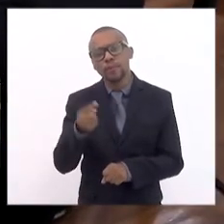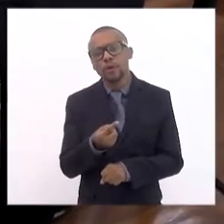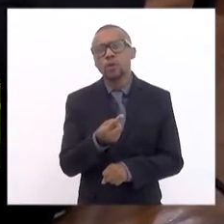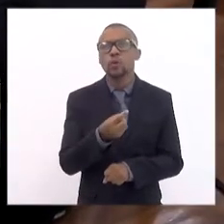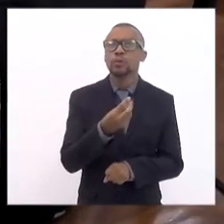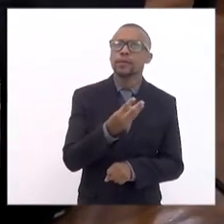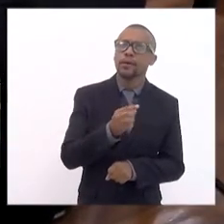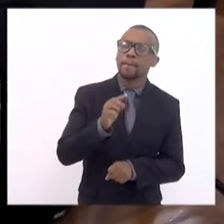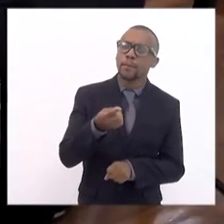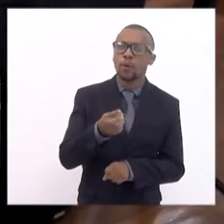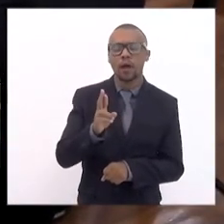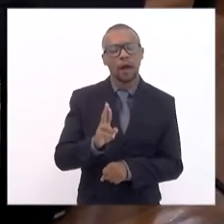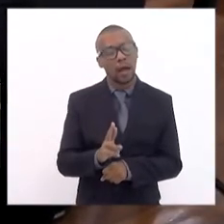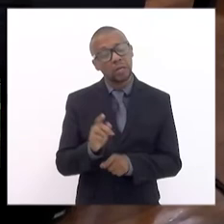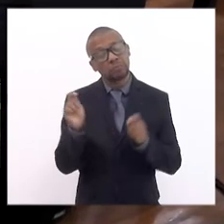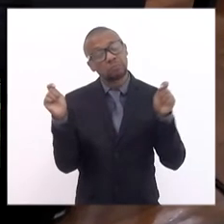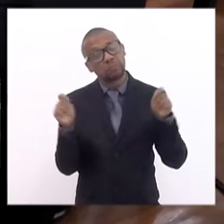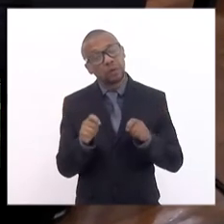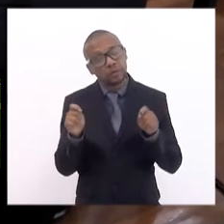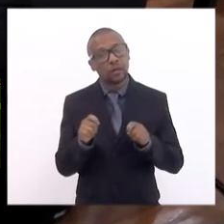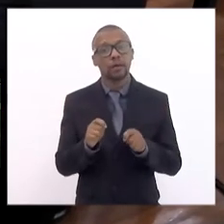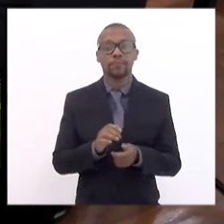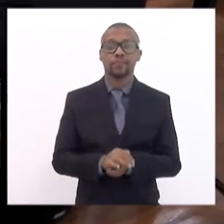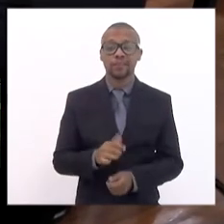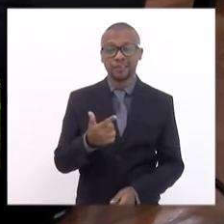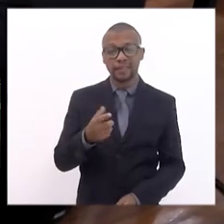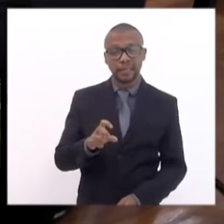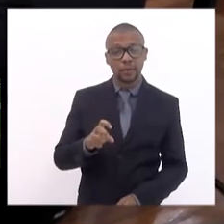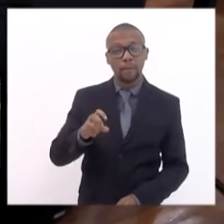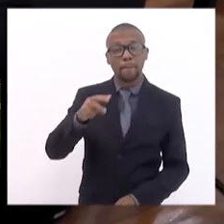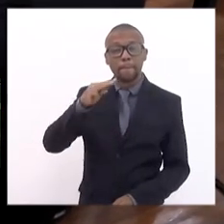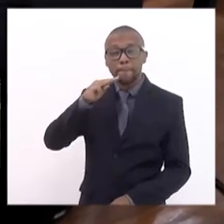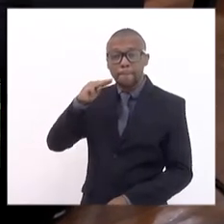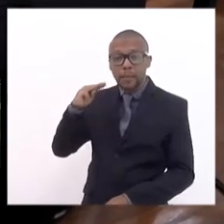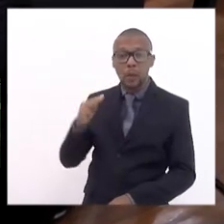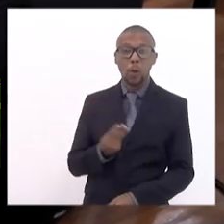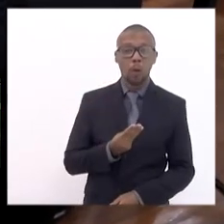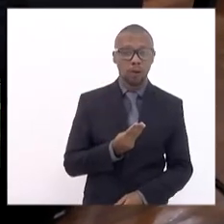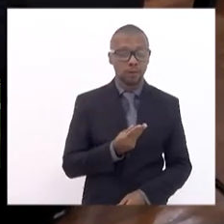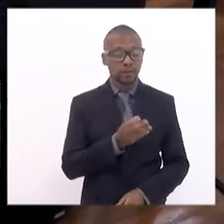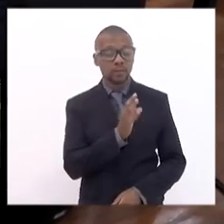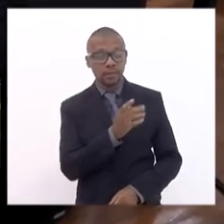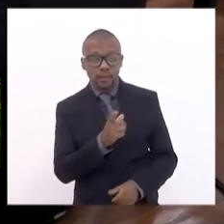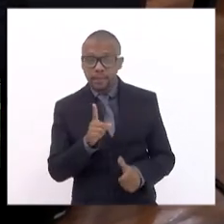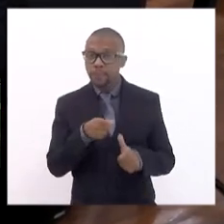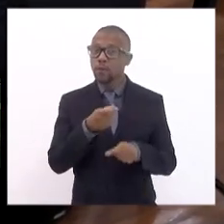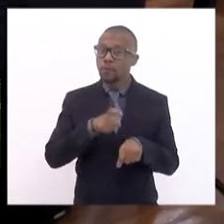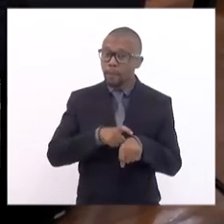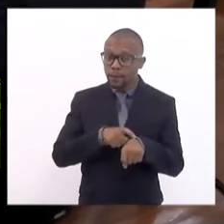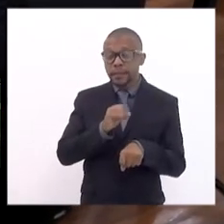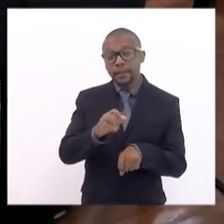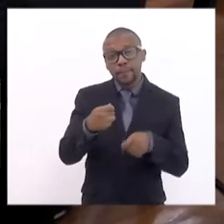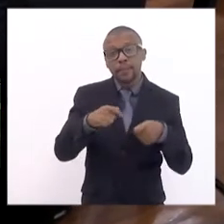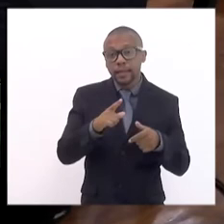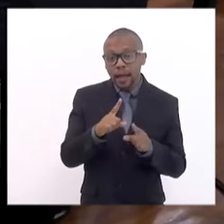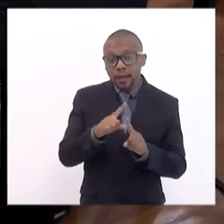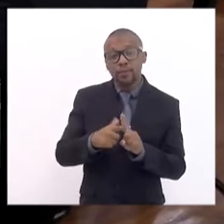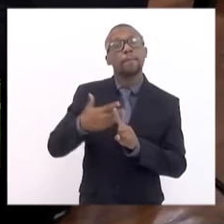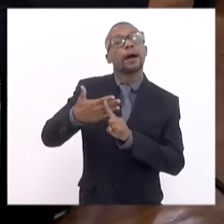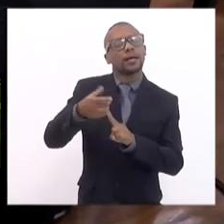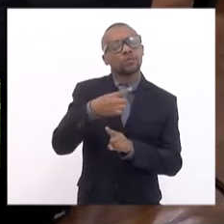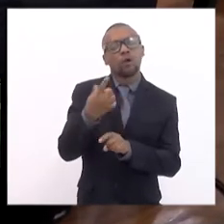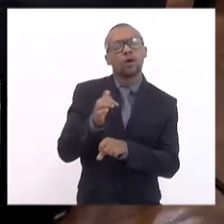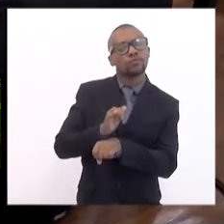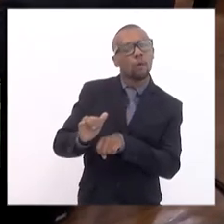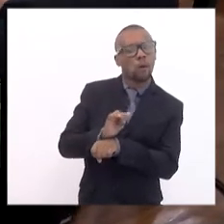fazer bastante coisa. Entendi. Bastante. 25 milhões aproximadamente. Isso. Exatamente. Nesse primeiro momento. Sim, se precisar, claro, demais, a gente, claro, claro, a gente vai atrás. Tá